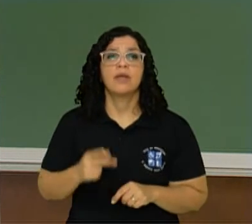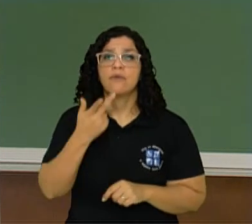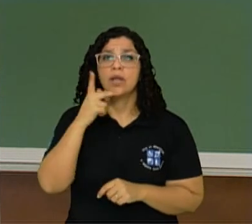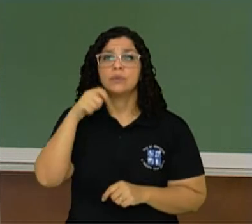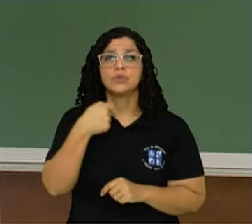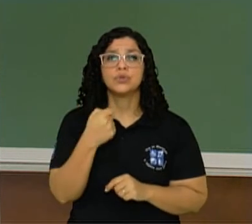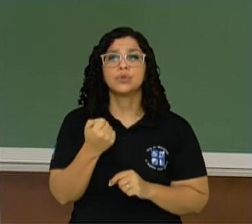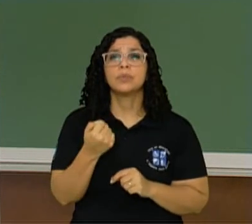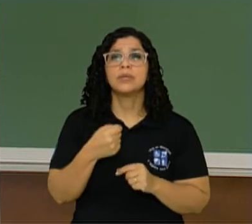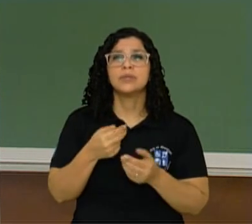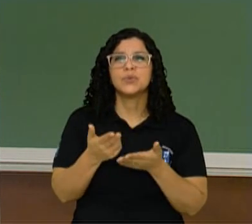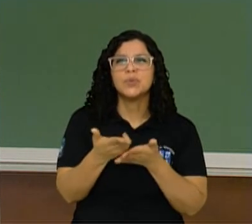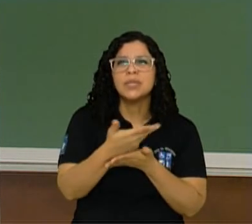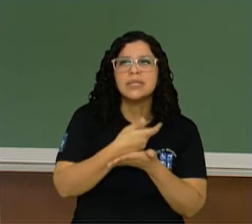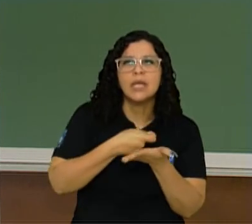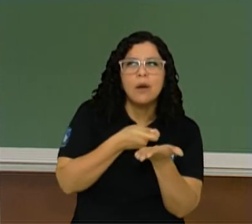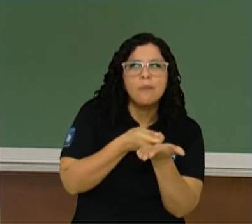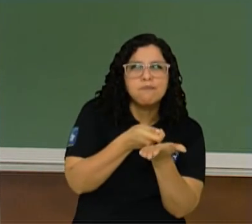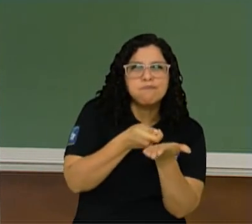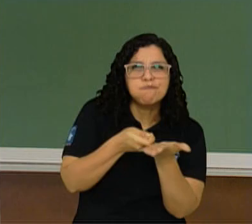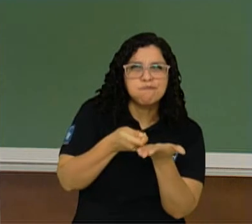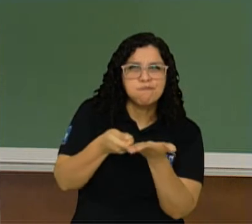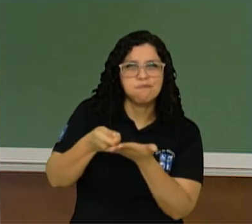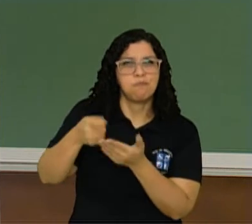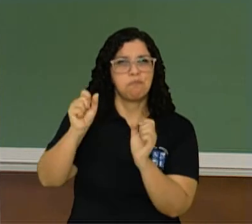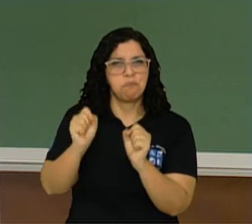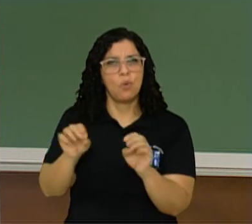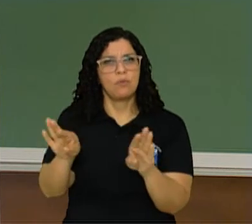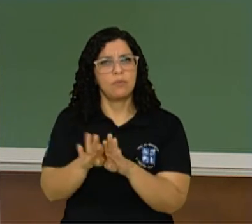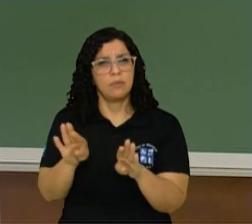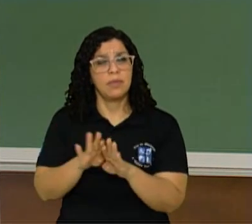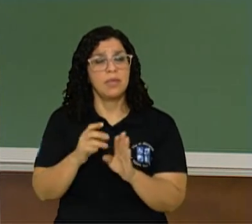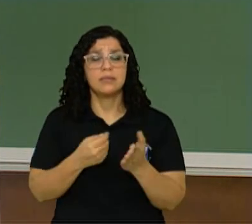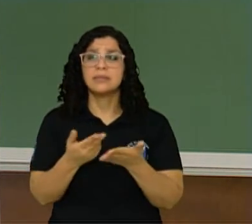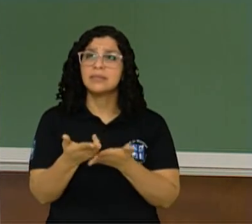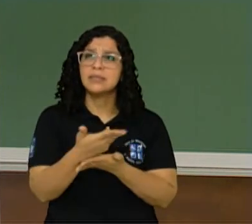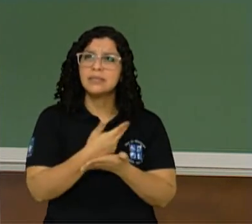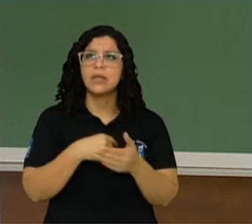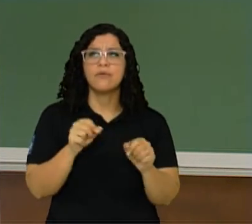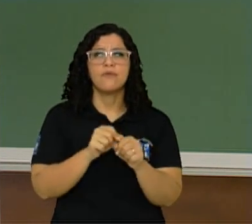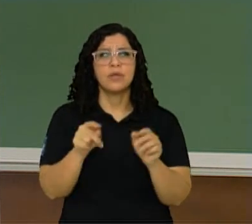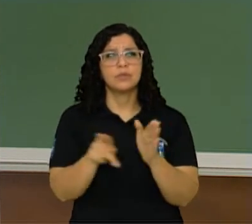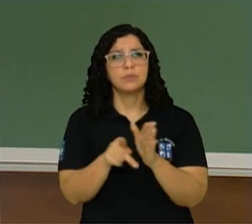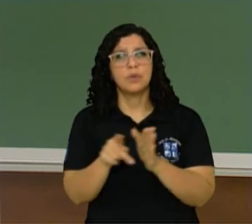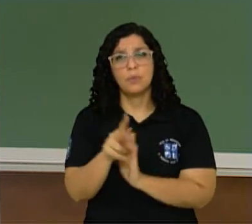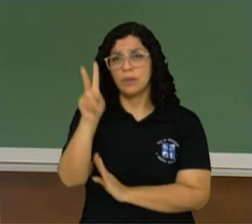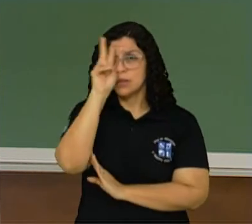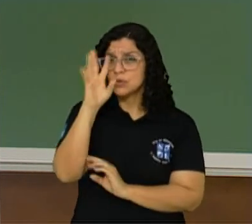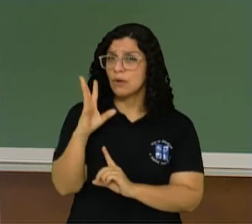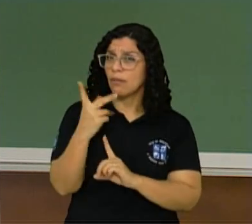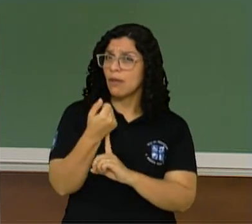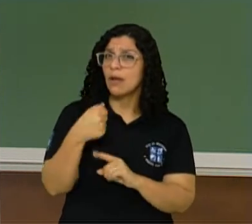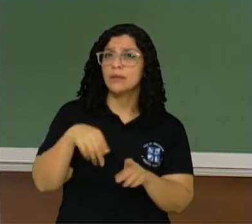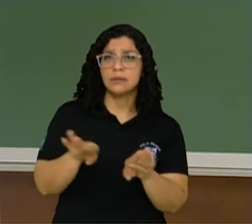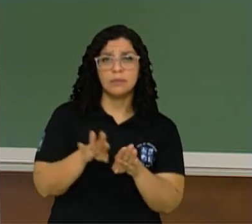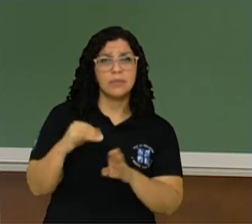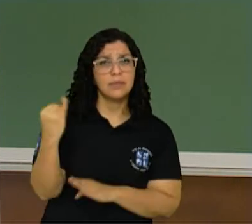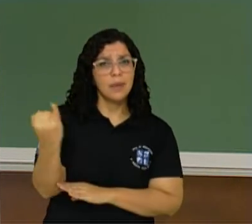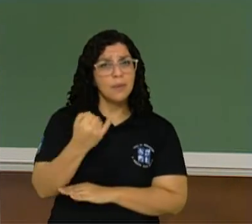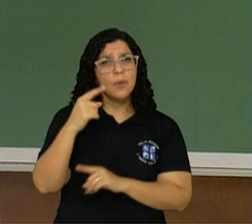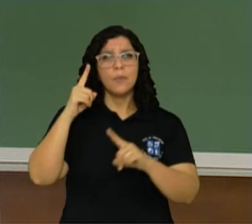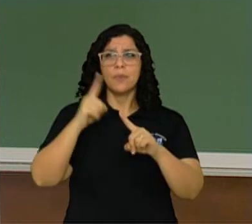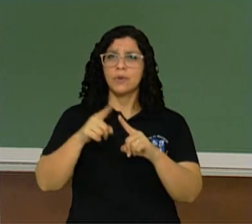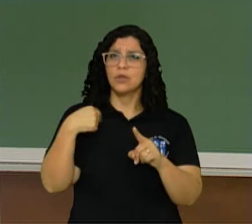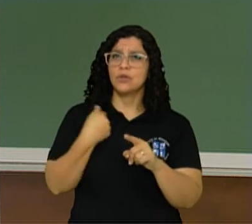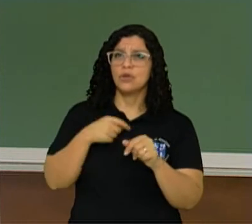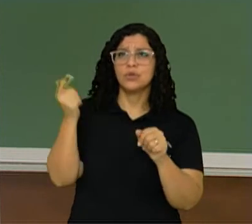sobre as imagens gravadas, né? Então as imagens gravadas elas faz parte da história da arte, ela é importante